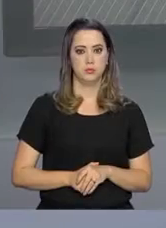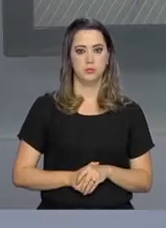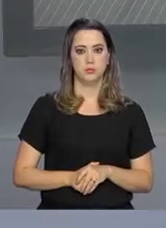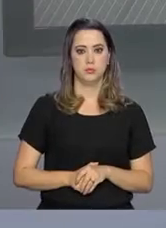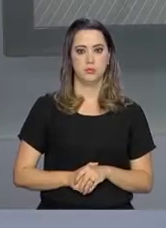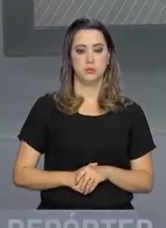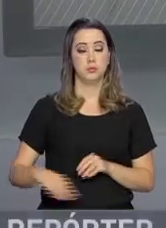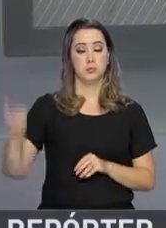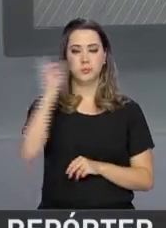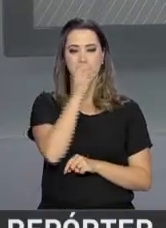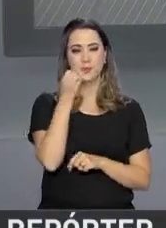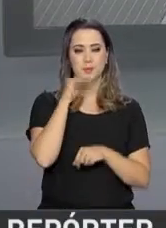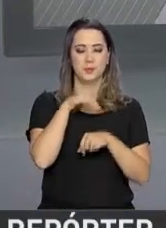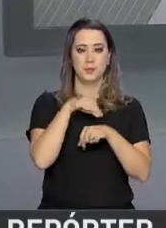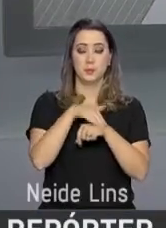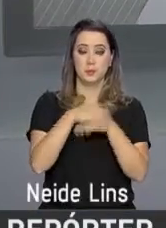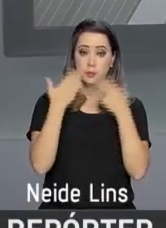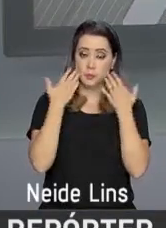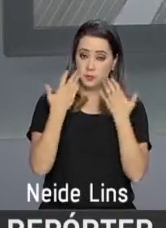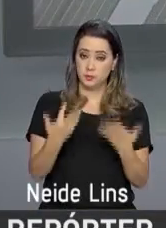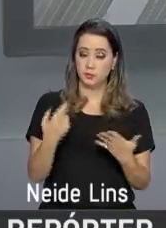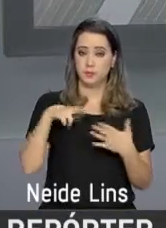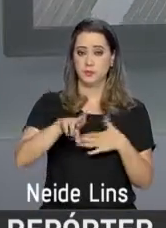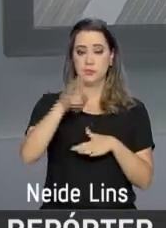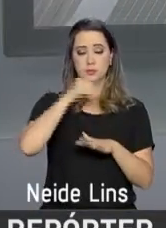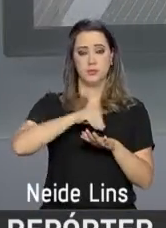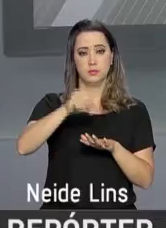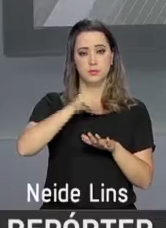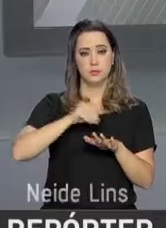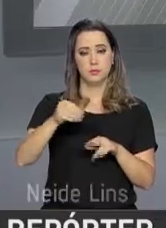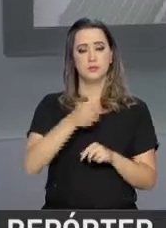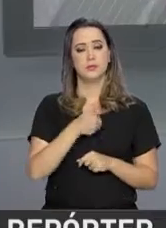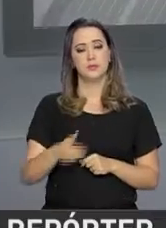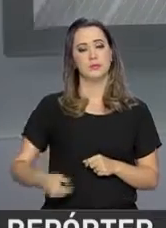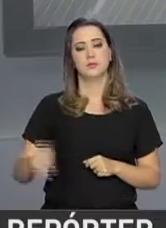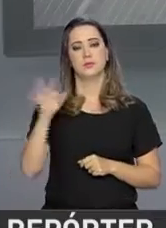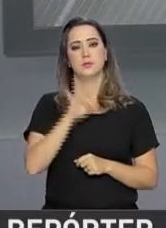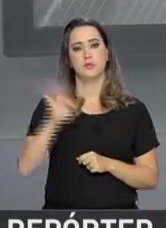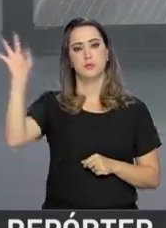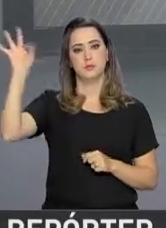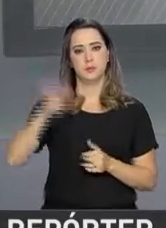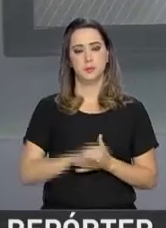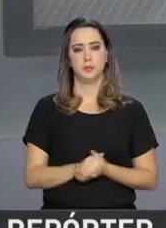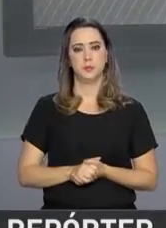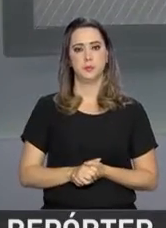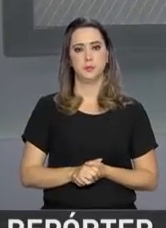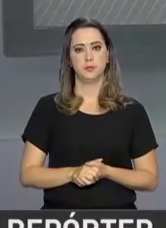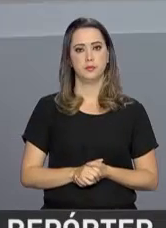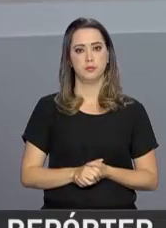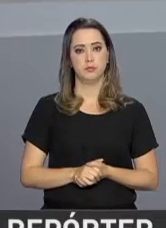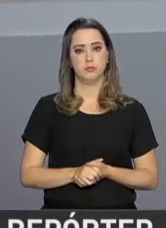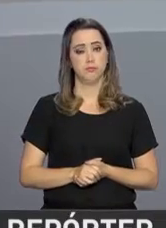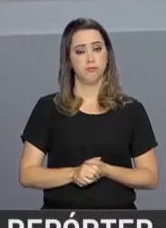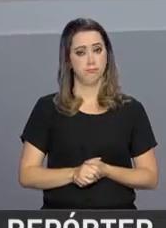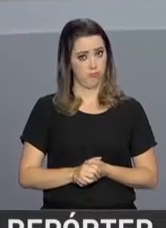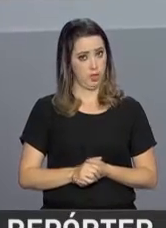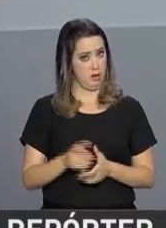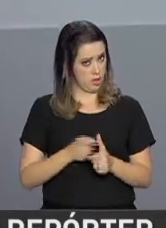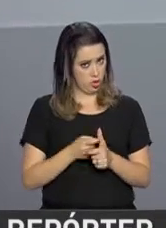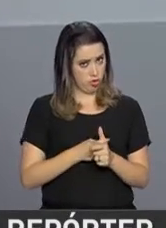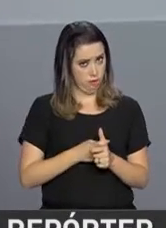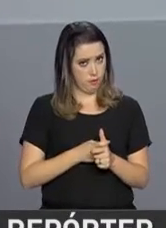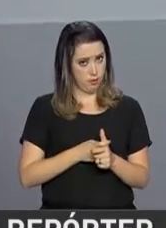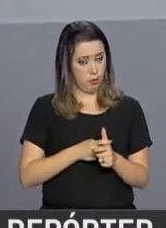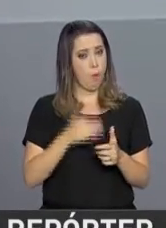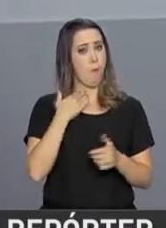olá boa noite começa aqui mais uma edição do repórter nbr com as notícias do governo federal você tem